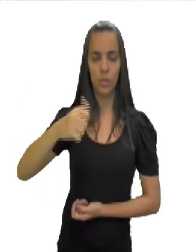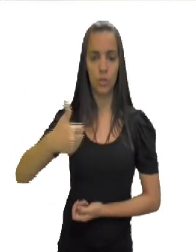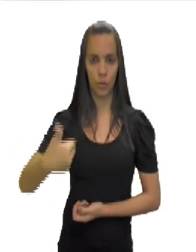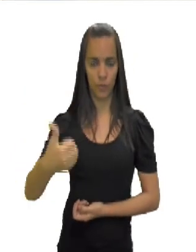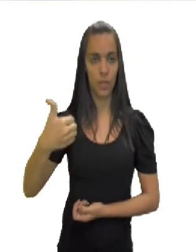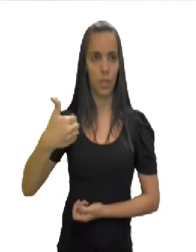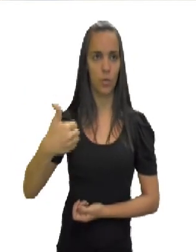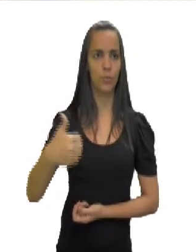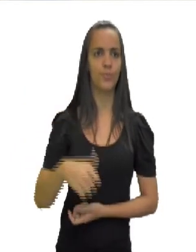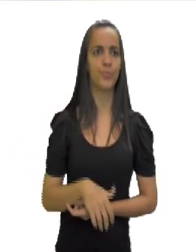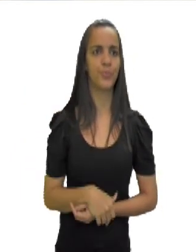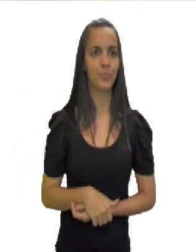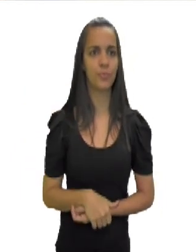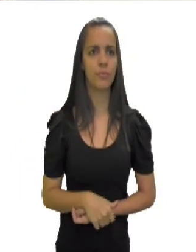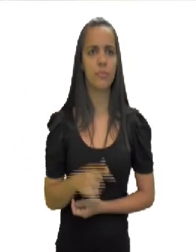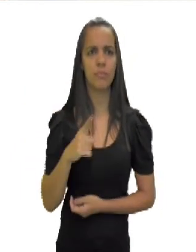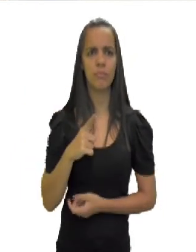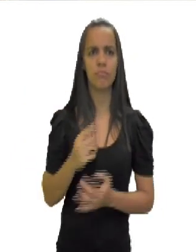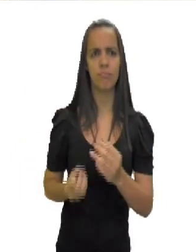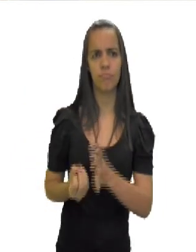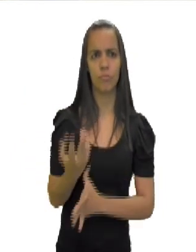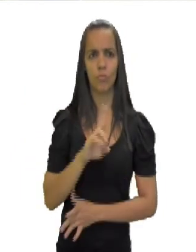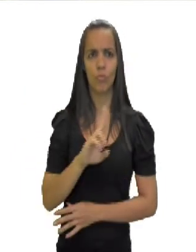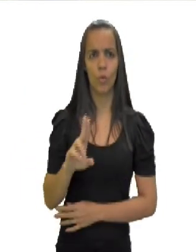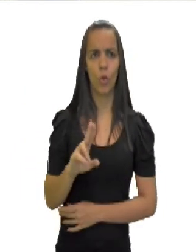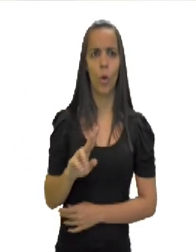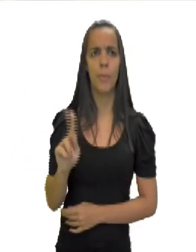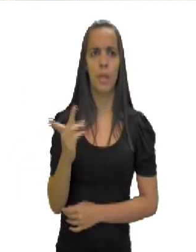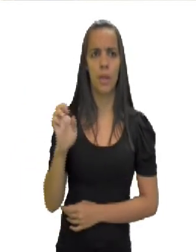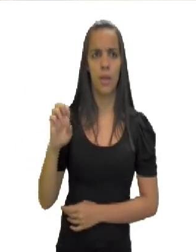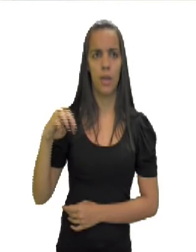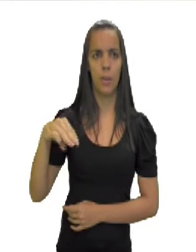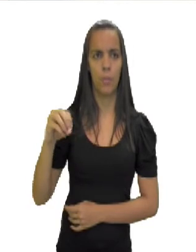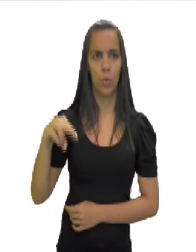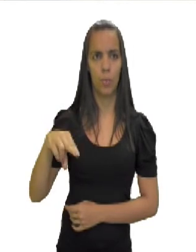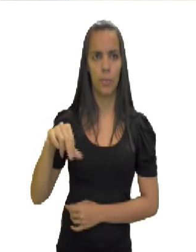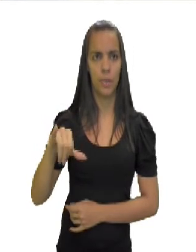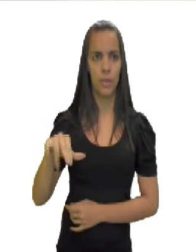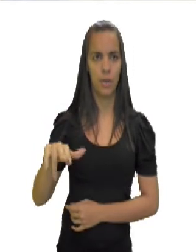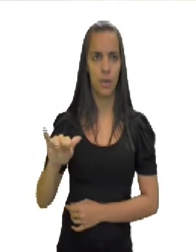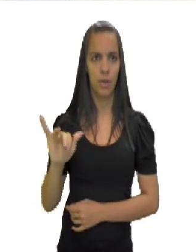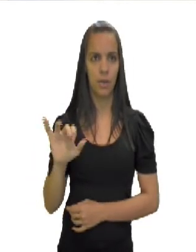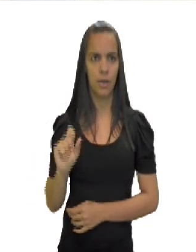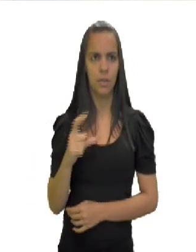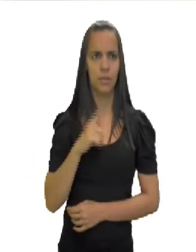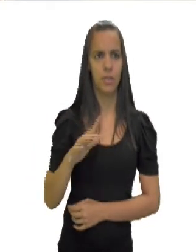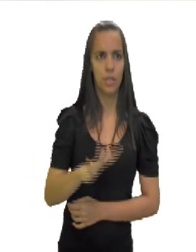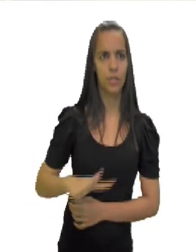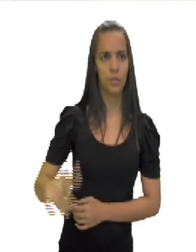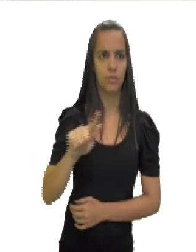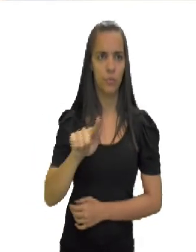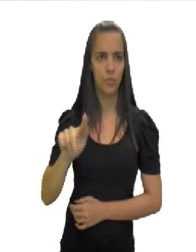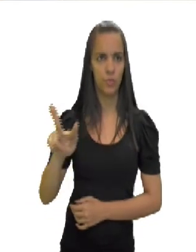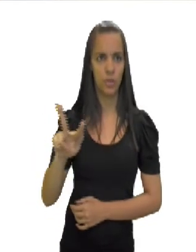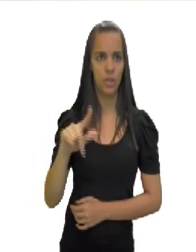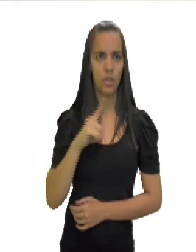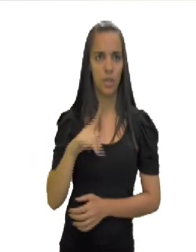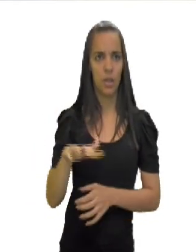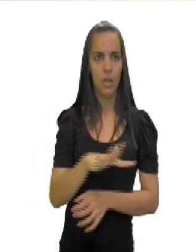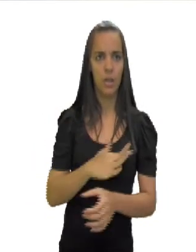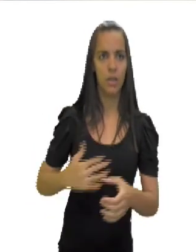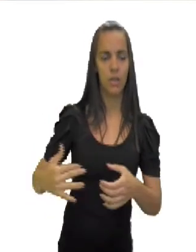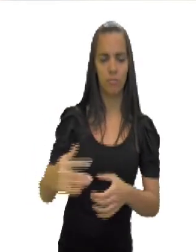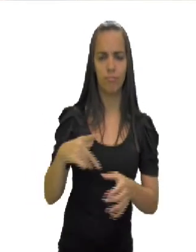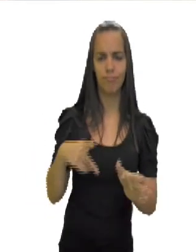da Fundação Hemominas. O Hemocentro Regional de Governador Valadares atua nas áreas de